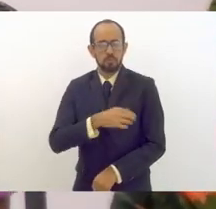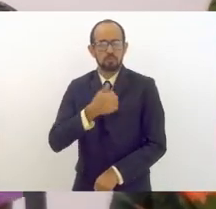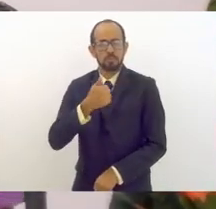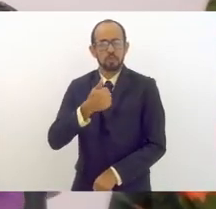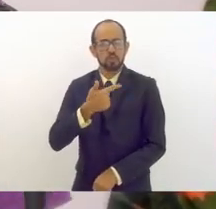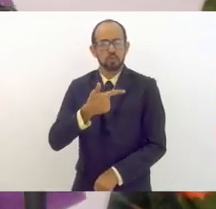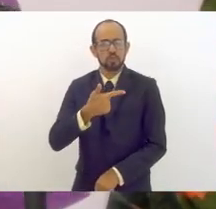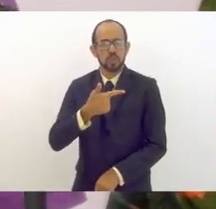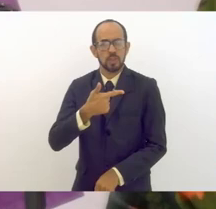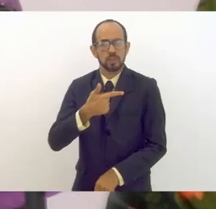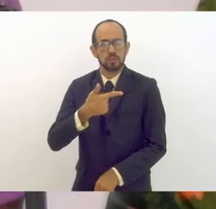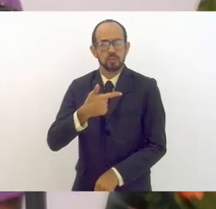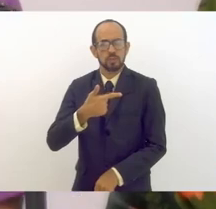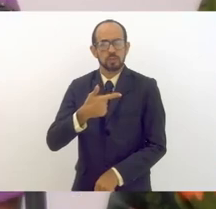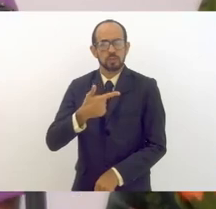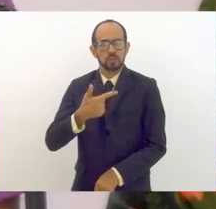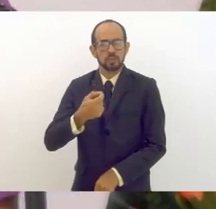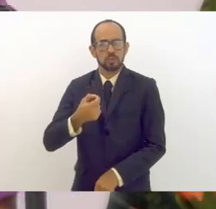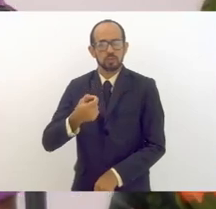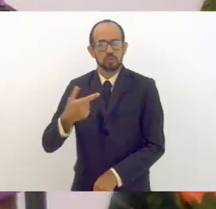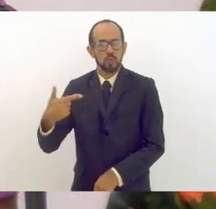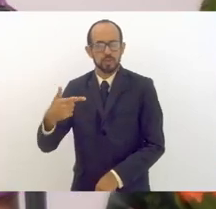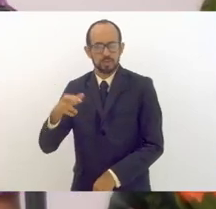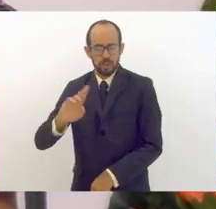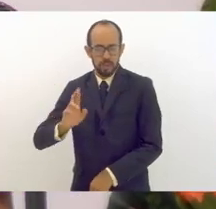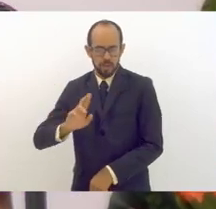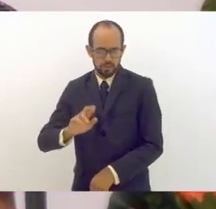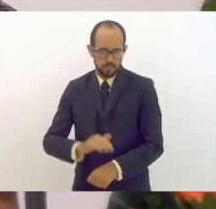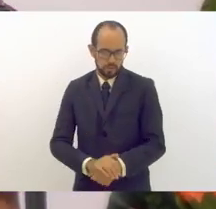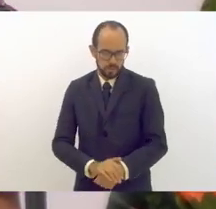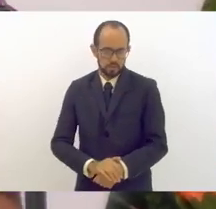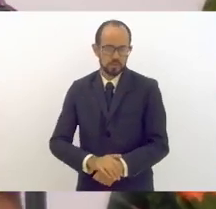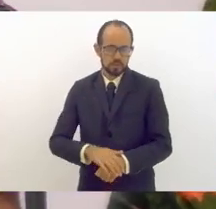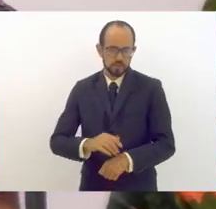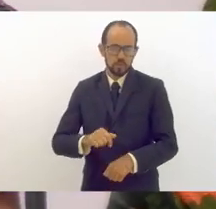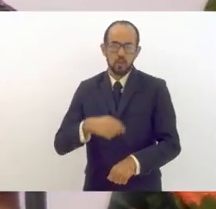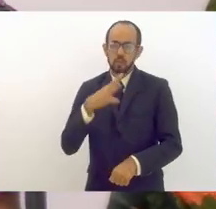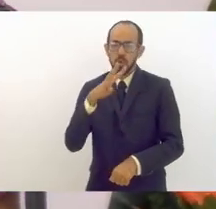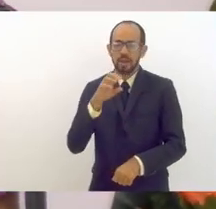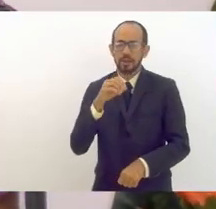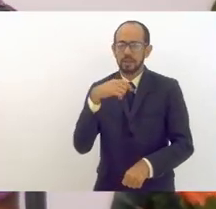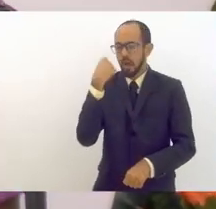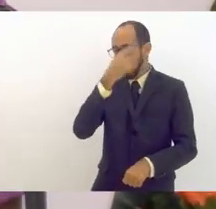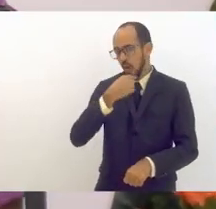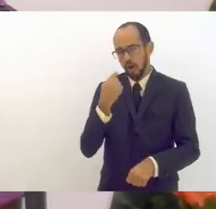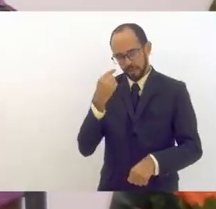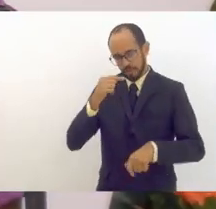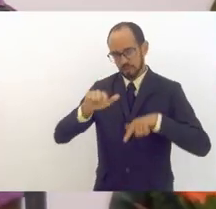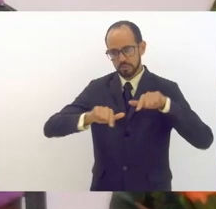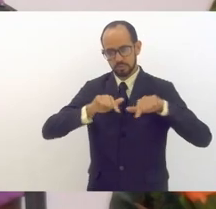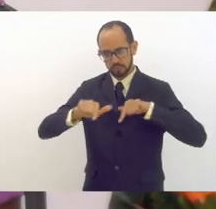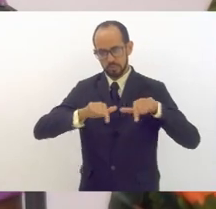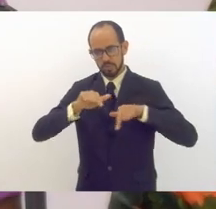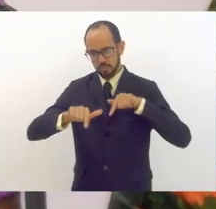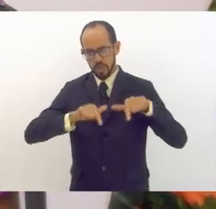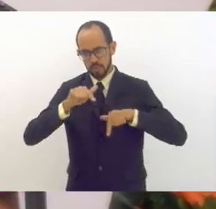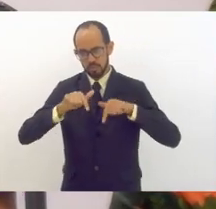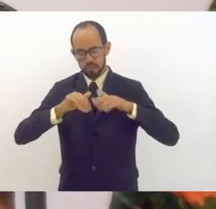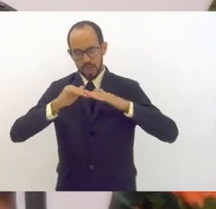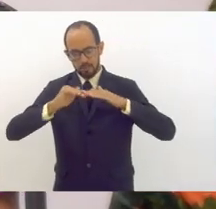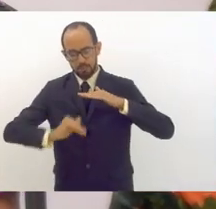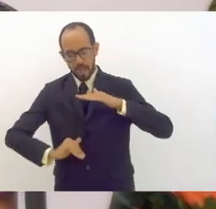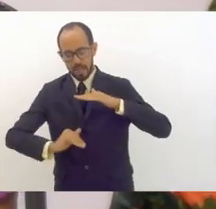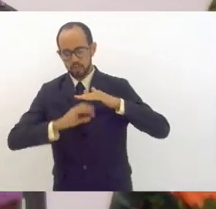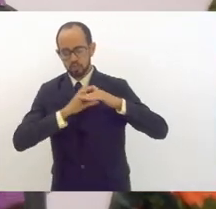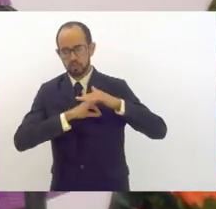R$ 1.202,76 para 30 horas de jornada de trabalho, né? Estando abaixo do salário mínimo.